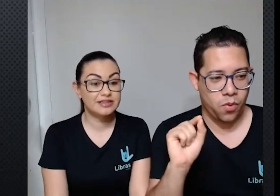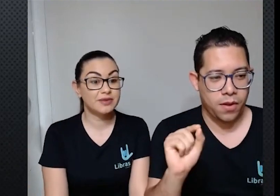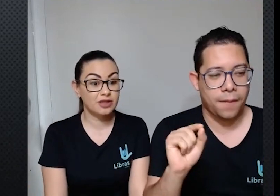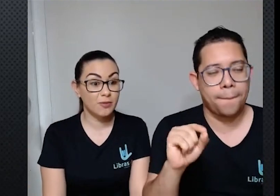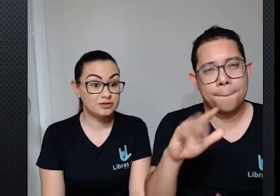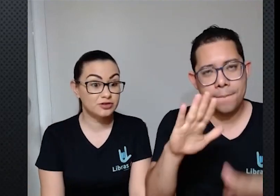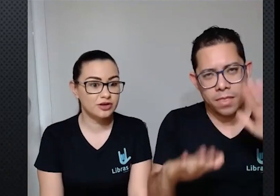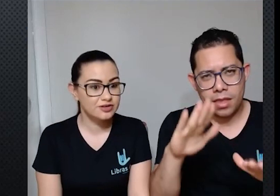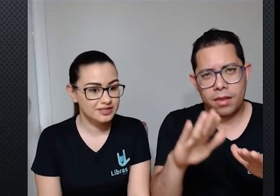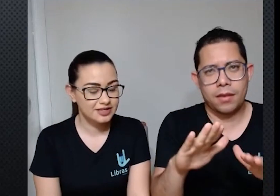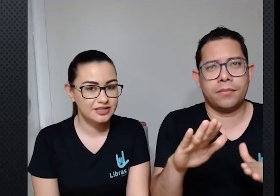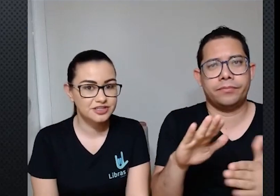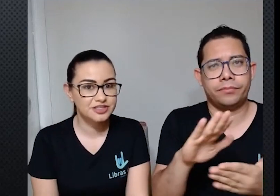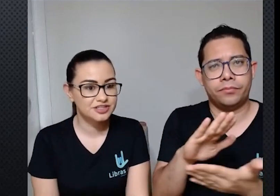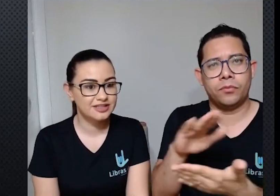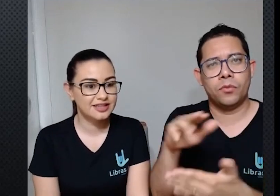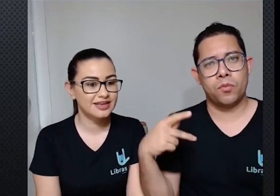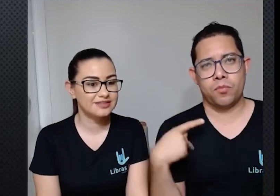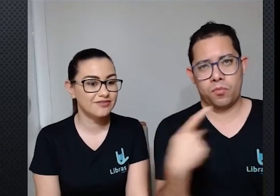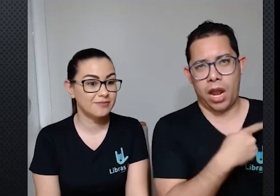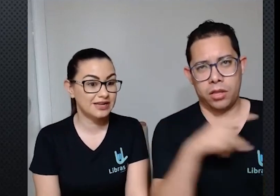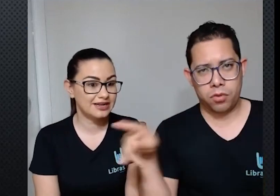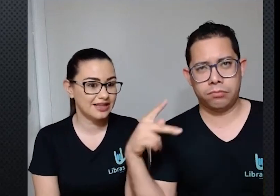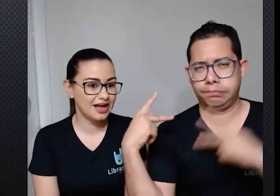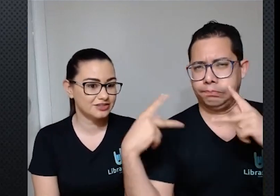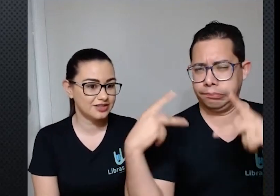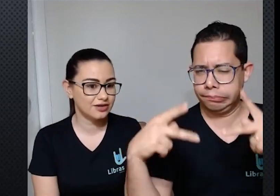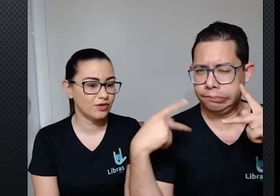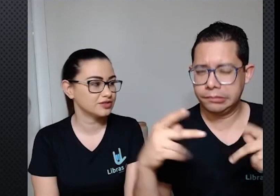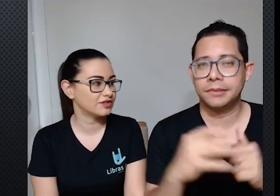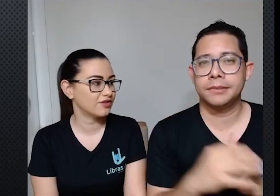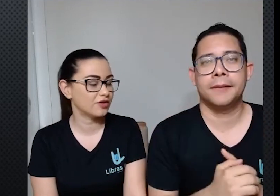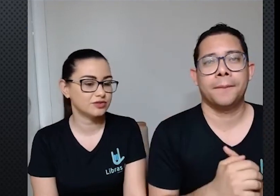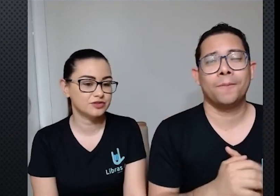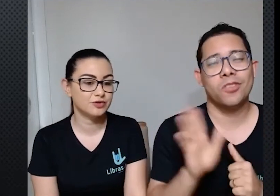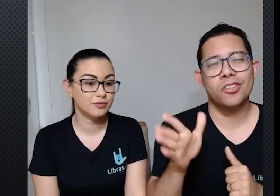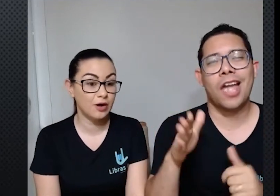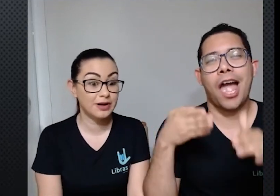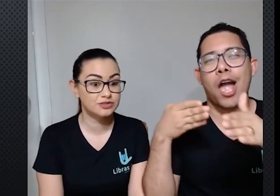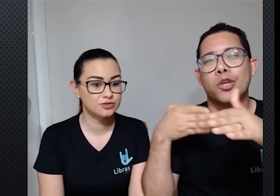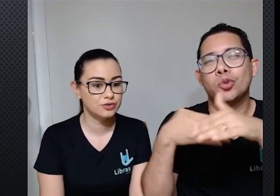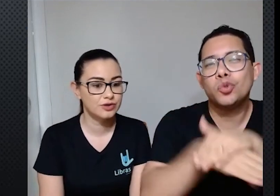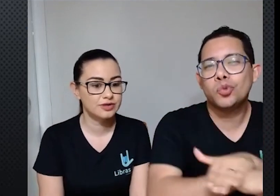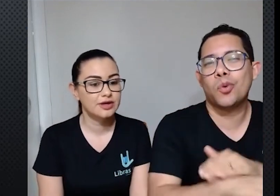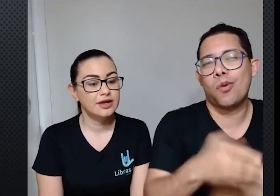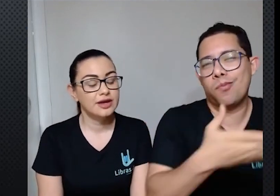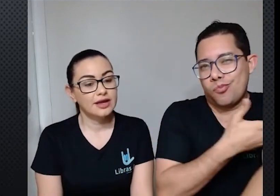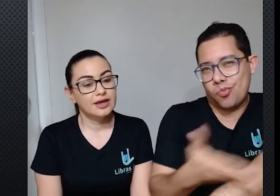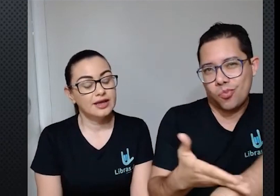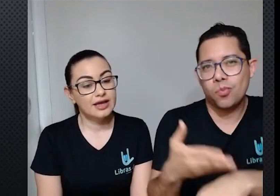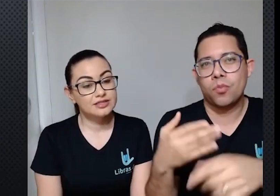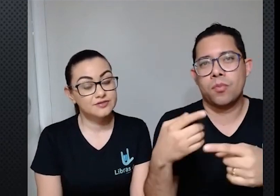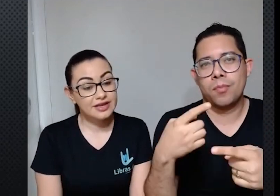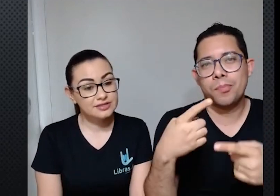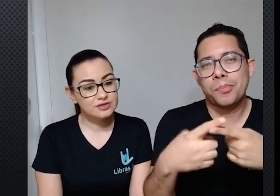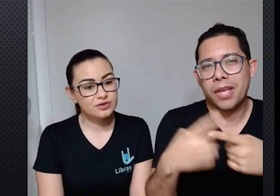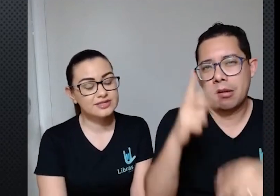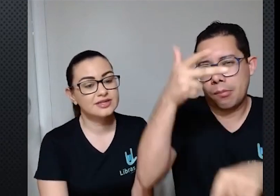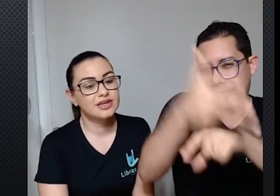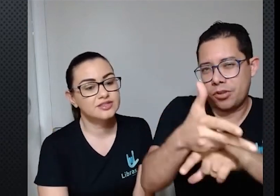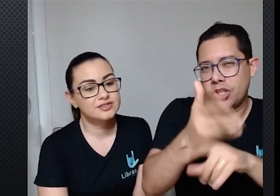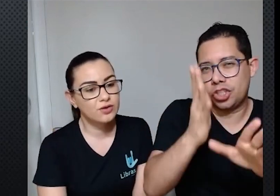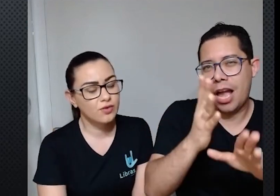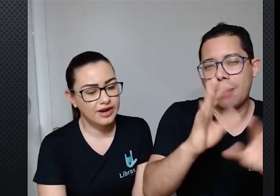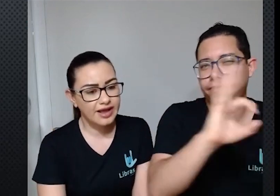gente vai interpretar o pastor da nossa igreja, a gente já tem essa familiaridade, né? Igual o Gisele falou de filmar o pastor. E às vezes, quando